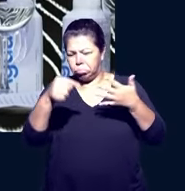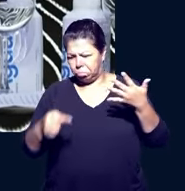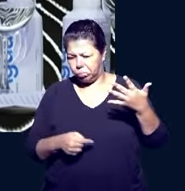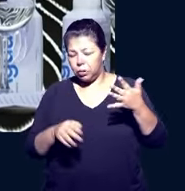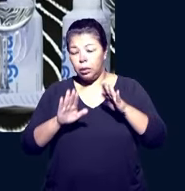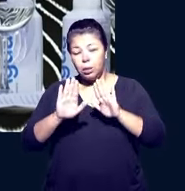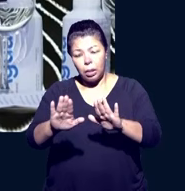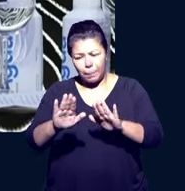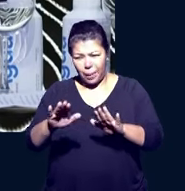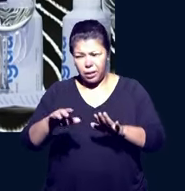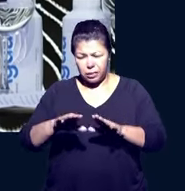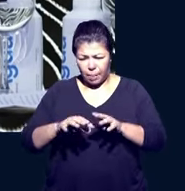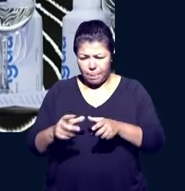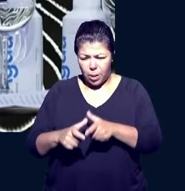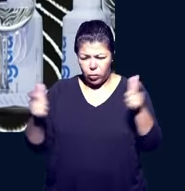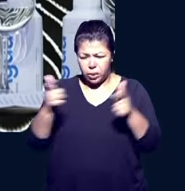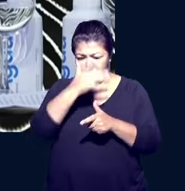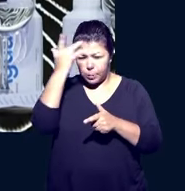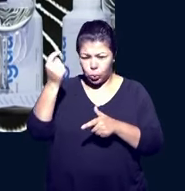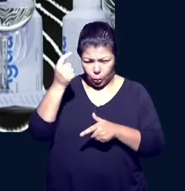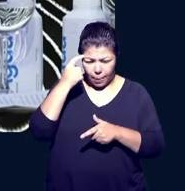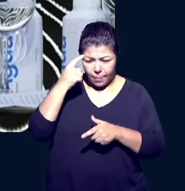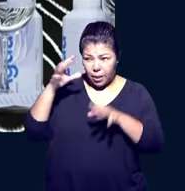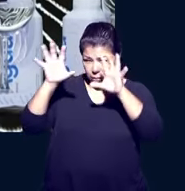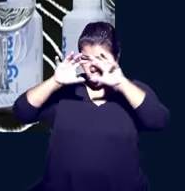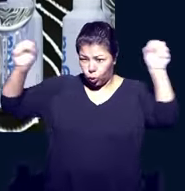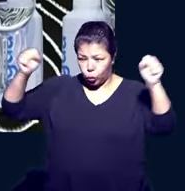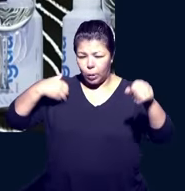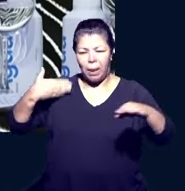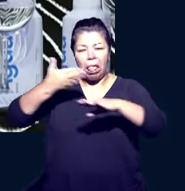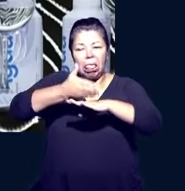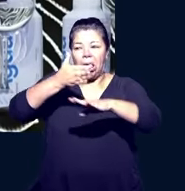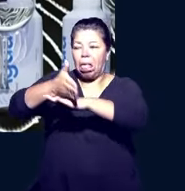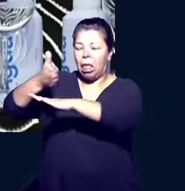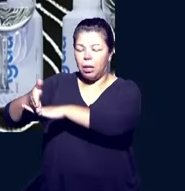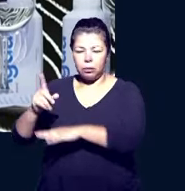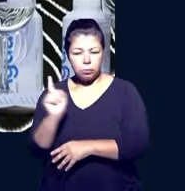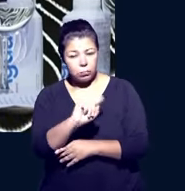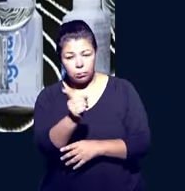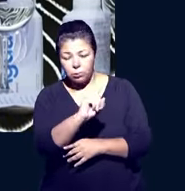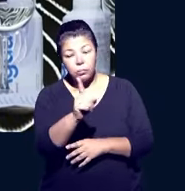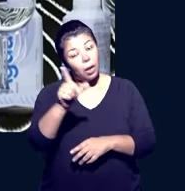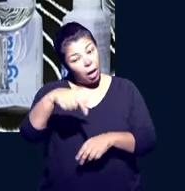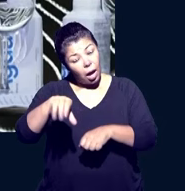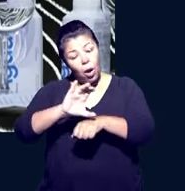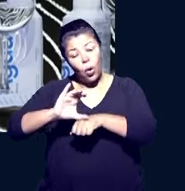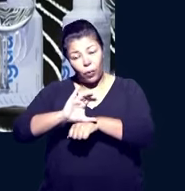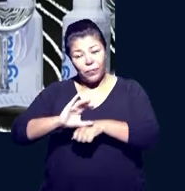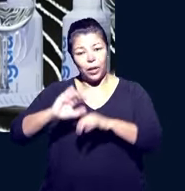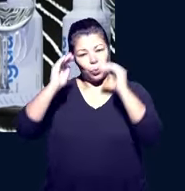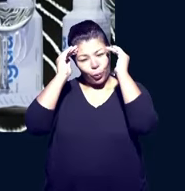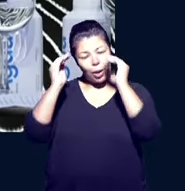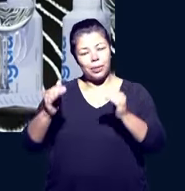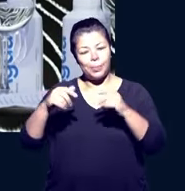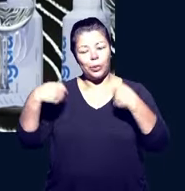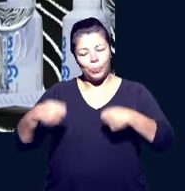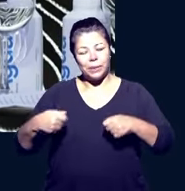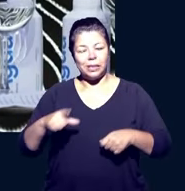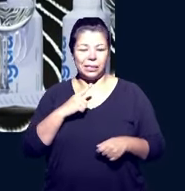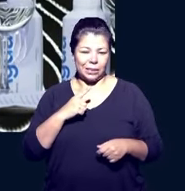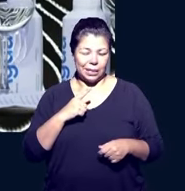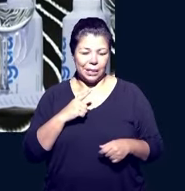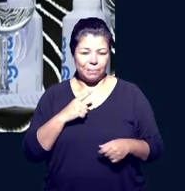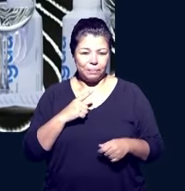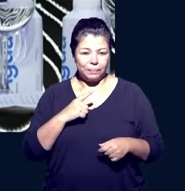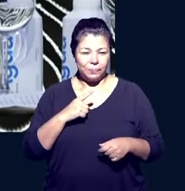é que manda fazer isso portanto a é preciso distinguir decisão que a gente não gosta de decisão